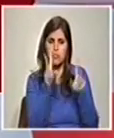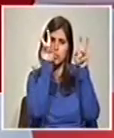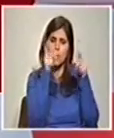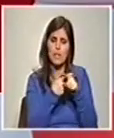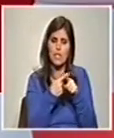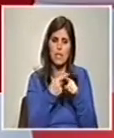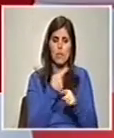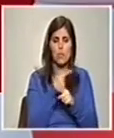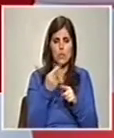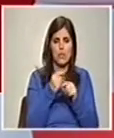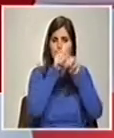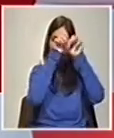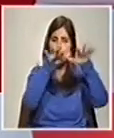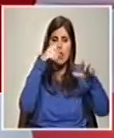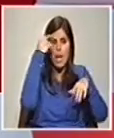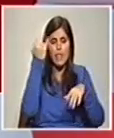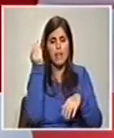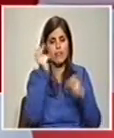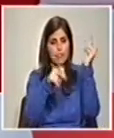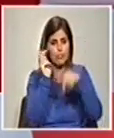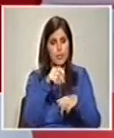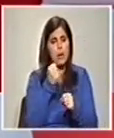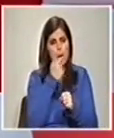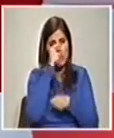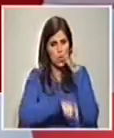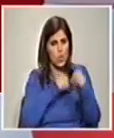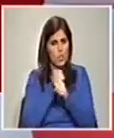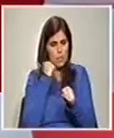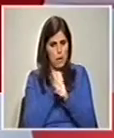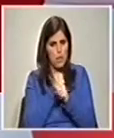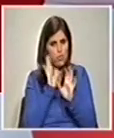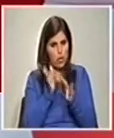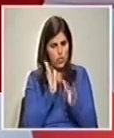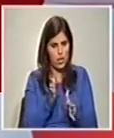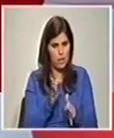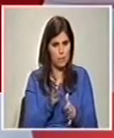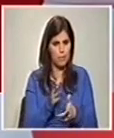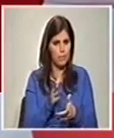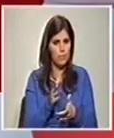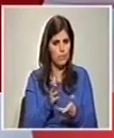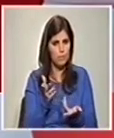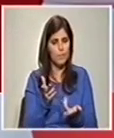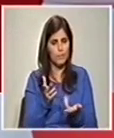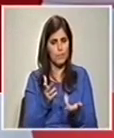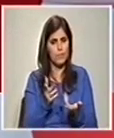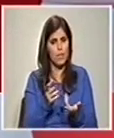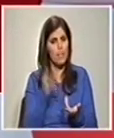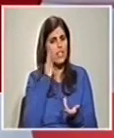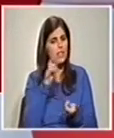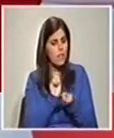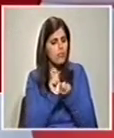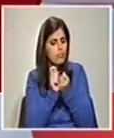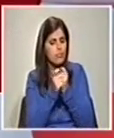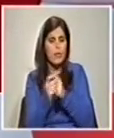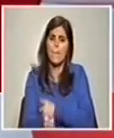começa a ser mais disseminada esta lógica da inovação. Portanto, pessoas que já trabalham nesta área, também, nas instituições não-governamentais, muitas forma delas, de se modernizar que querem também melhorar a